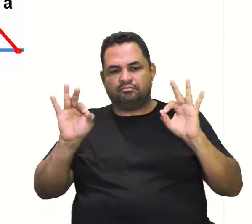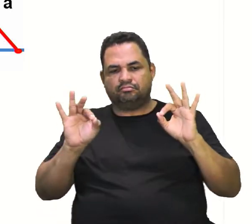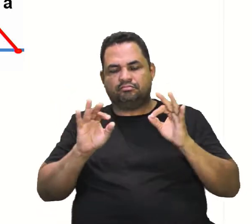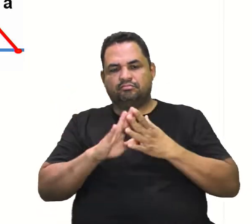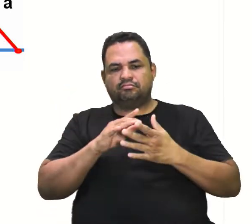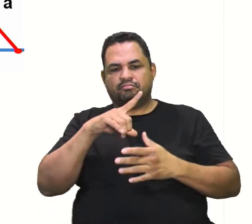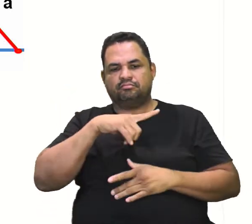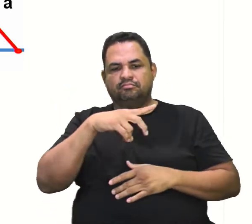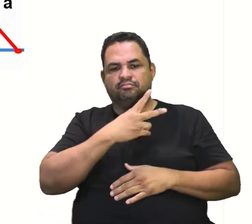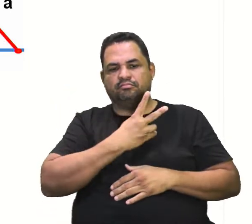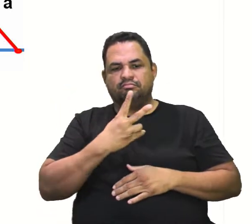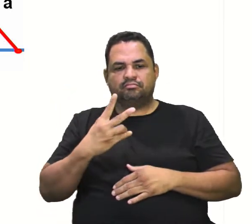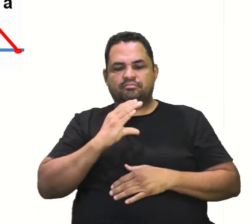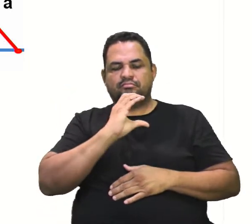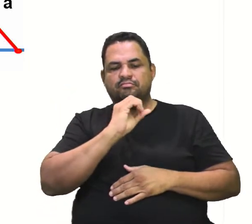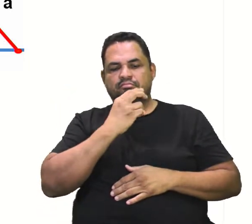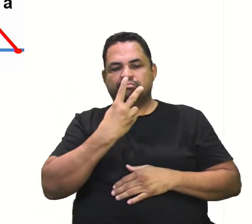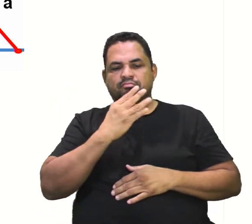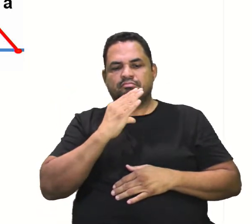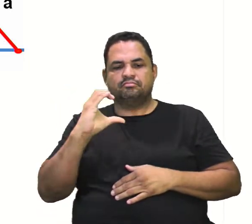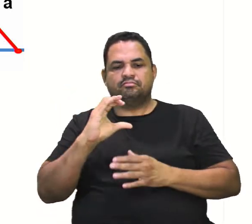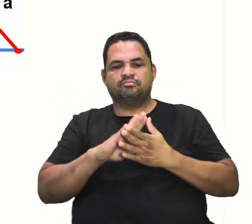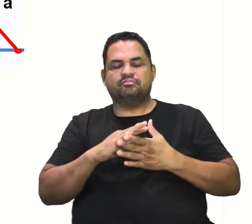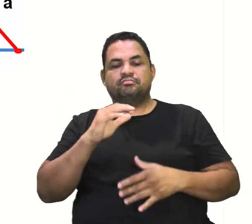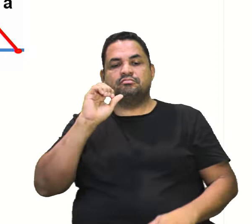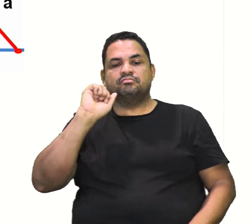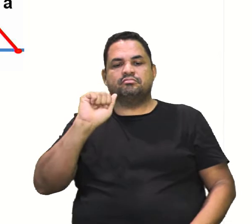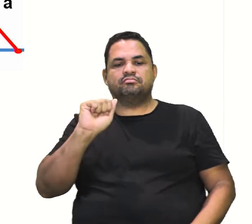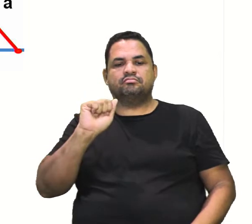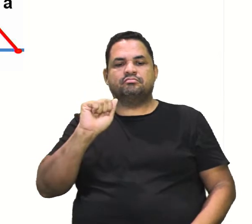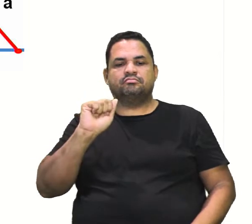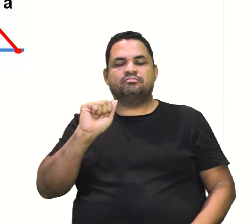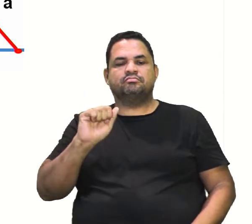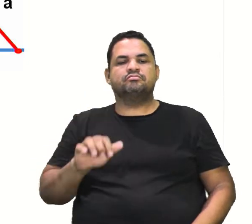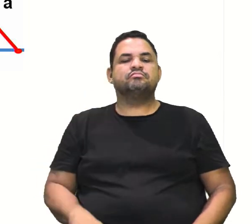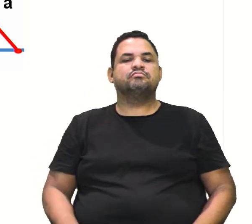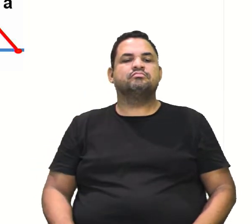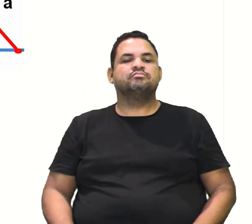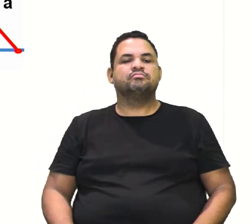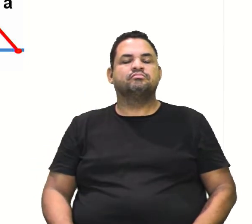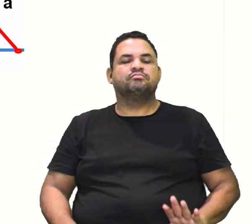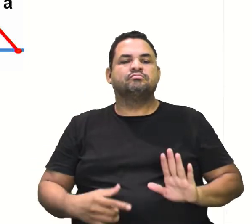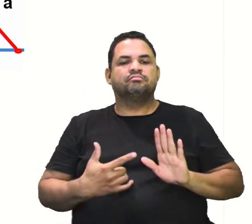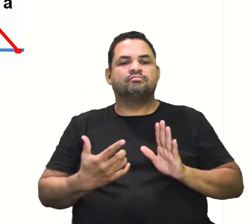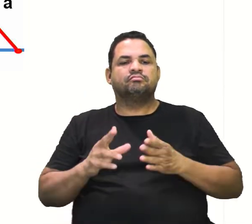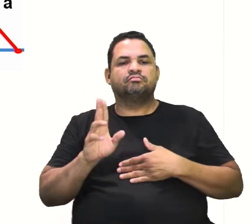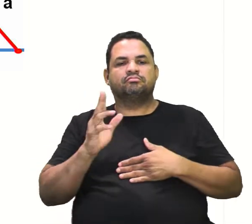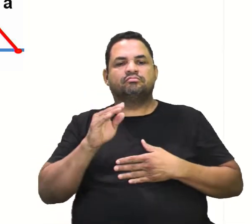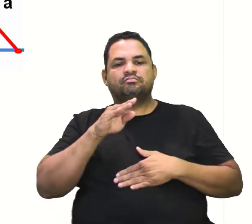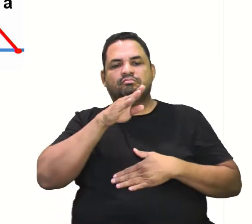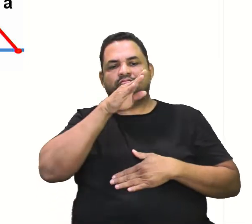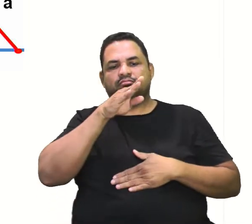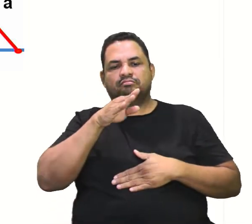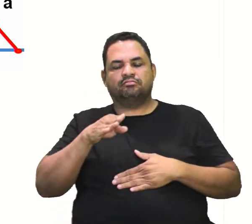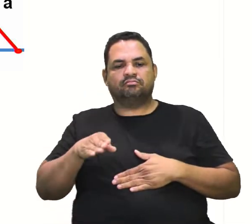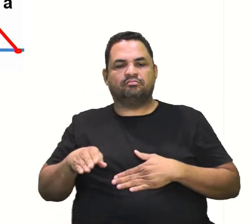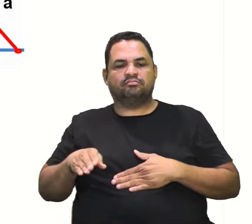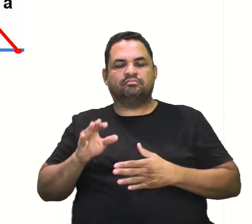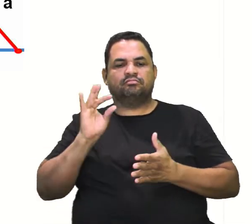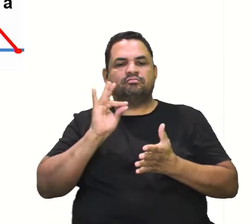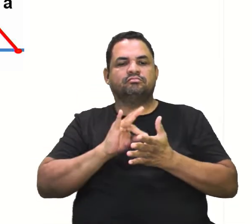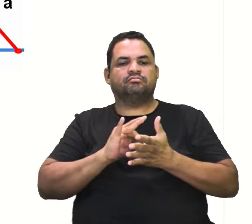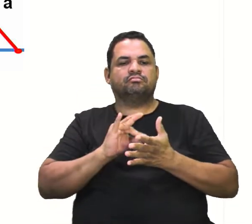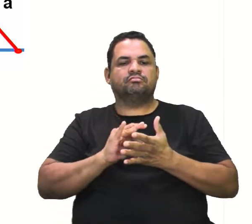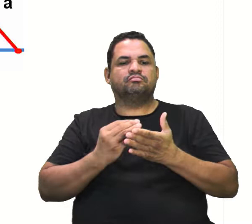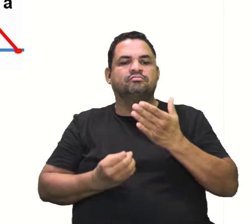somando as duas eu tenho 2C? Perfeito. E quem é o nosso A? O nosso A que vai nos dar aqui a inclinação, que na